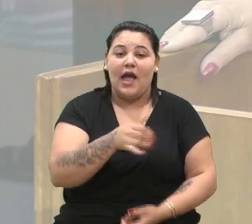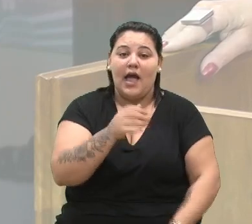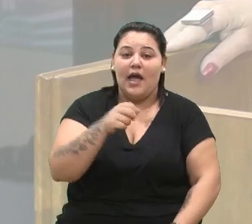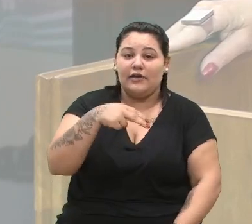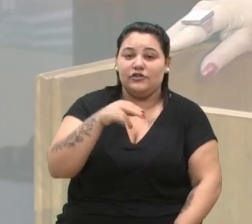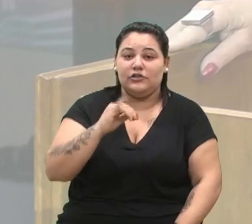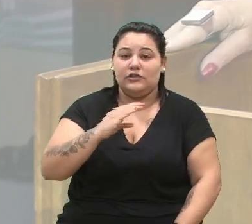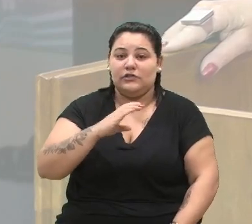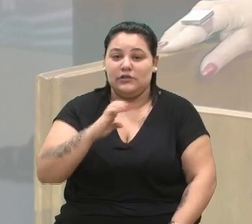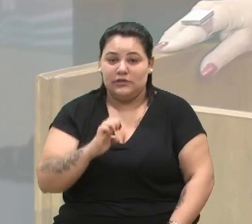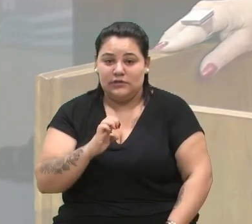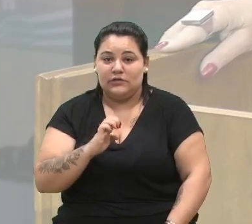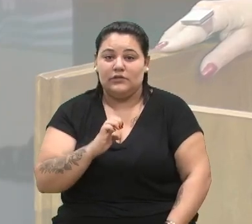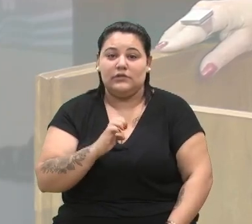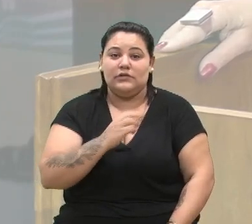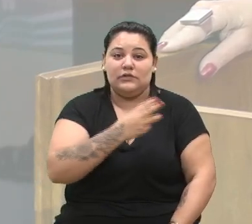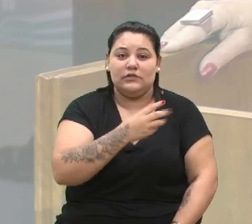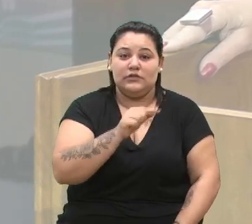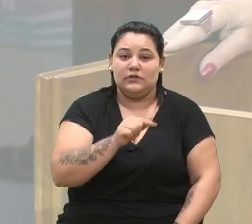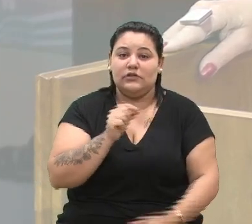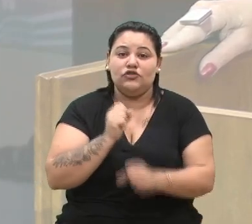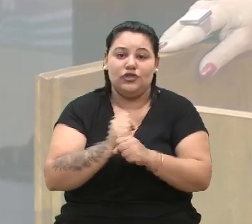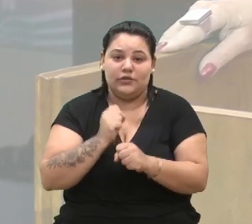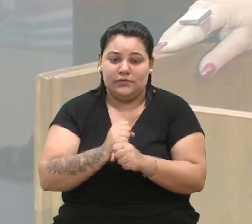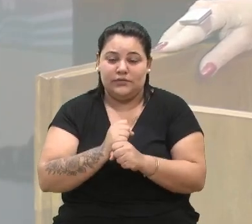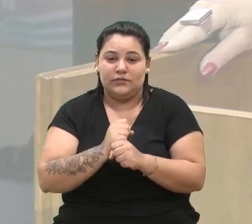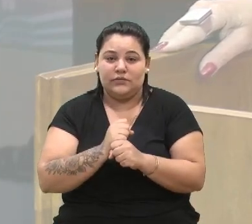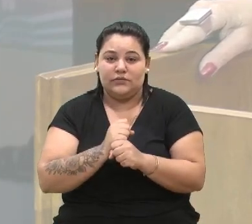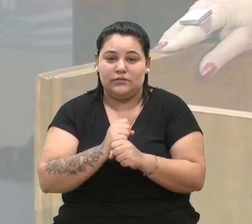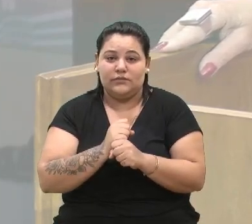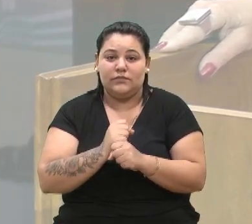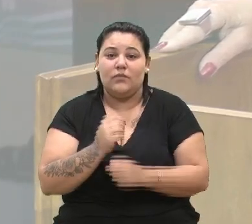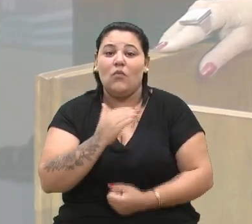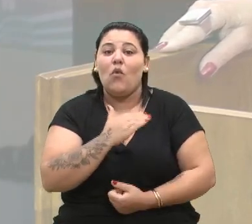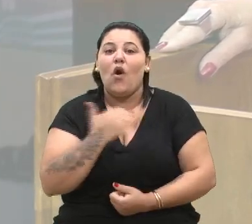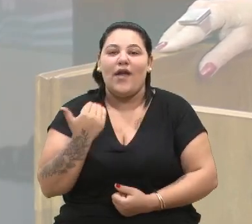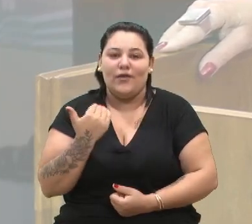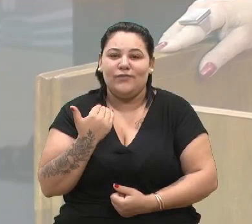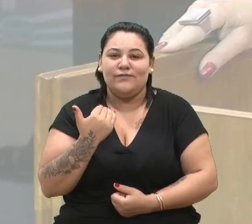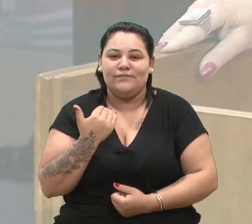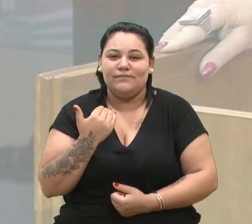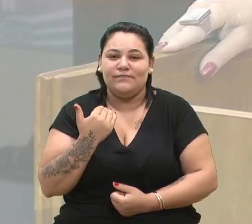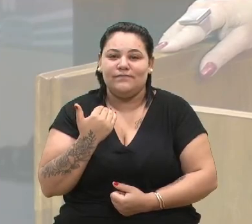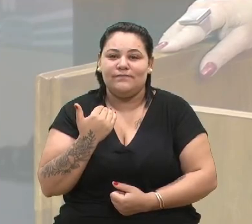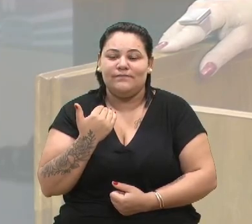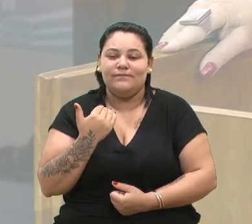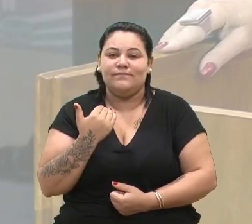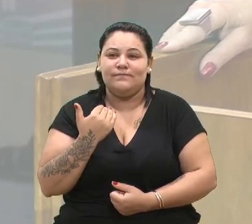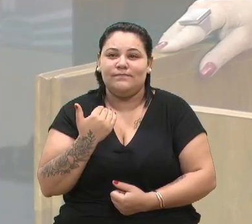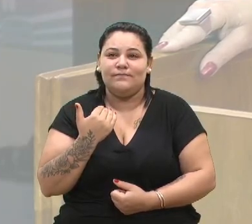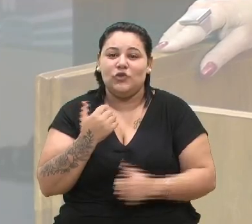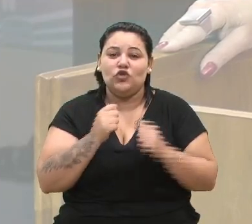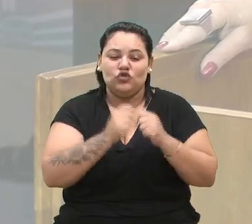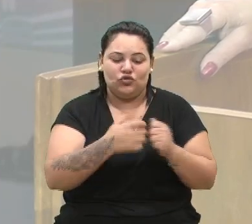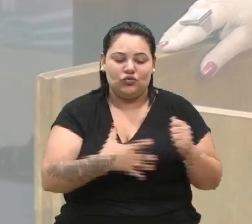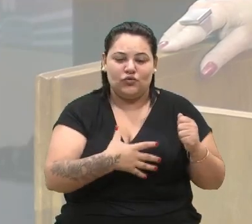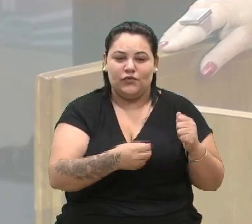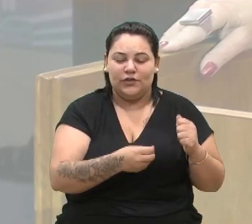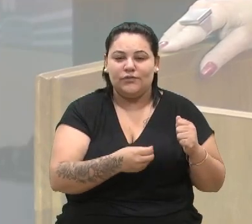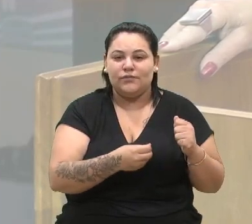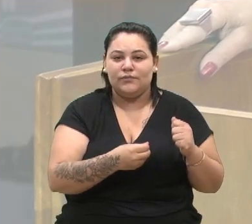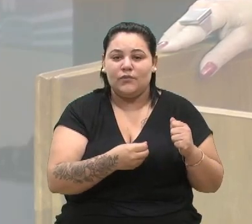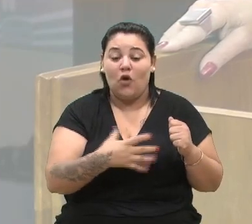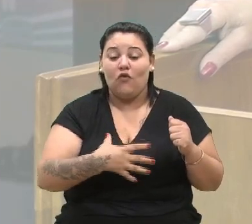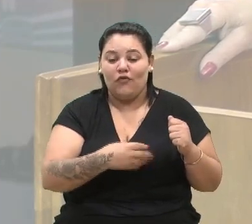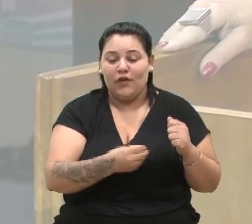Rodrigues Lima, de 37 anos, que foi morta, asfixiada, junto com seu filho está vivo, mas estava